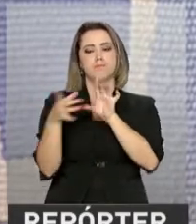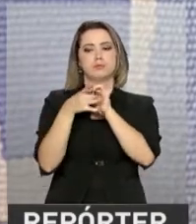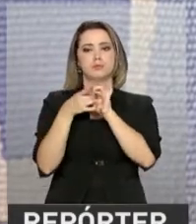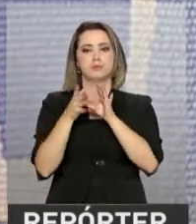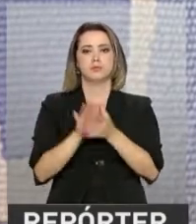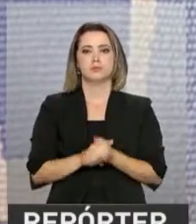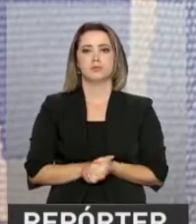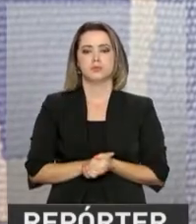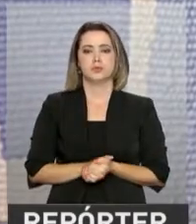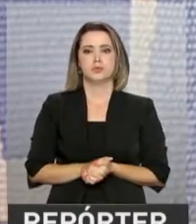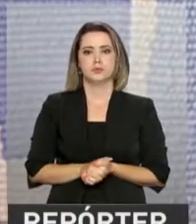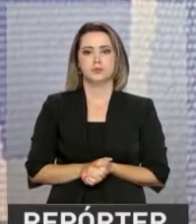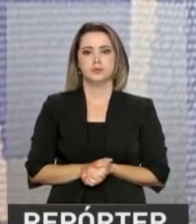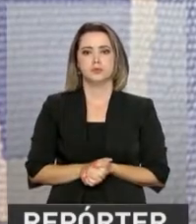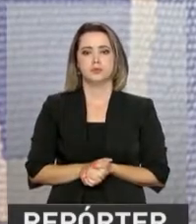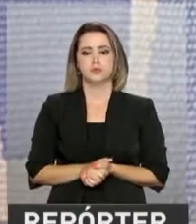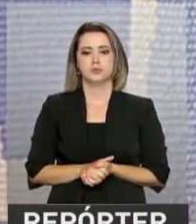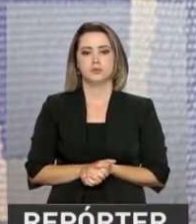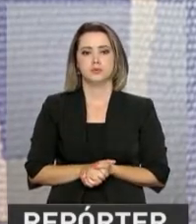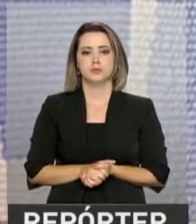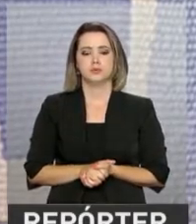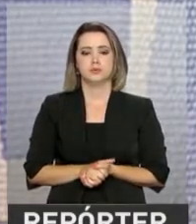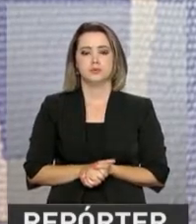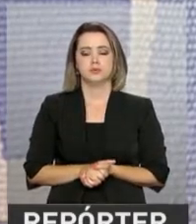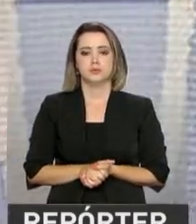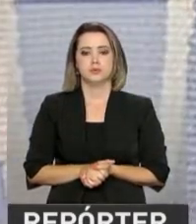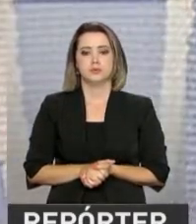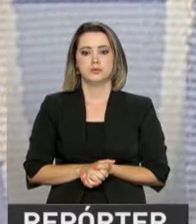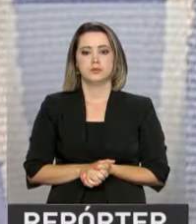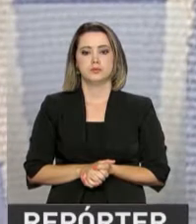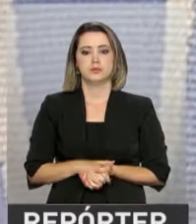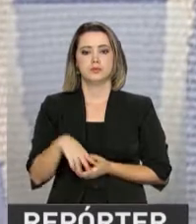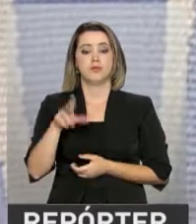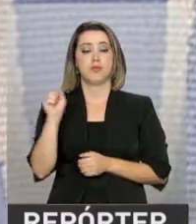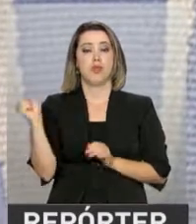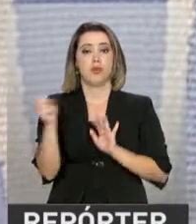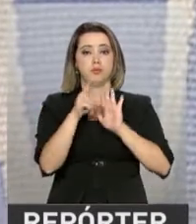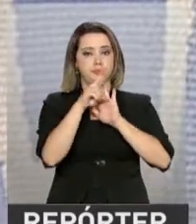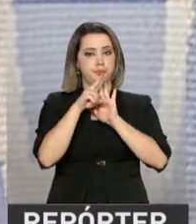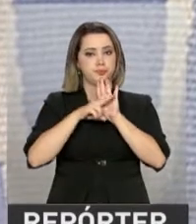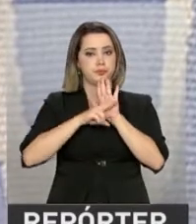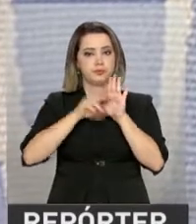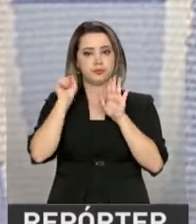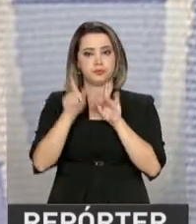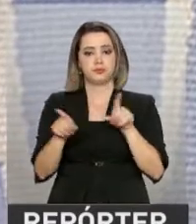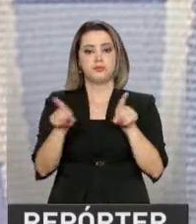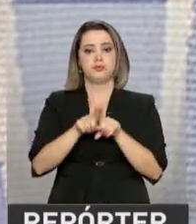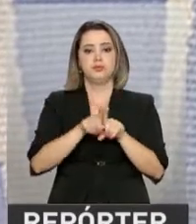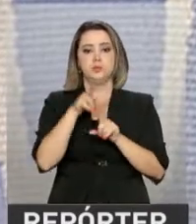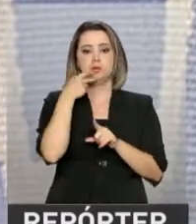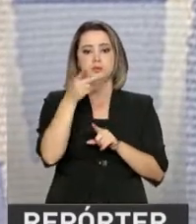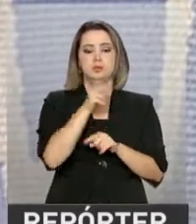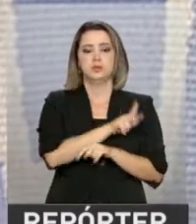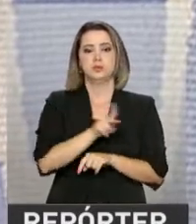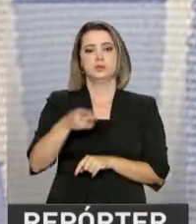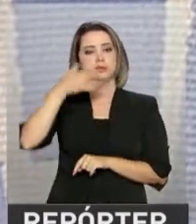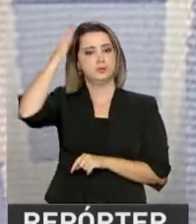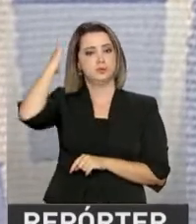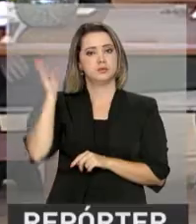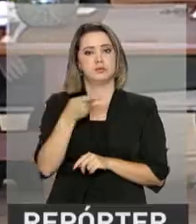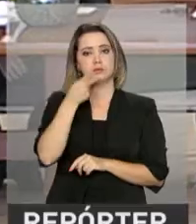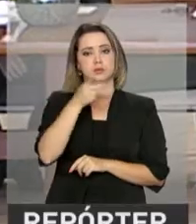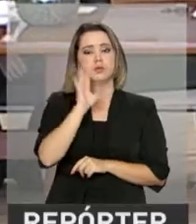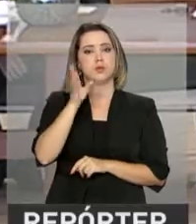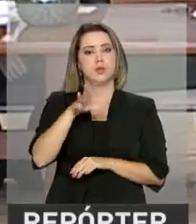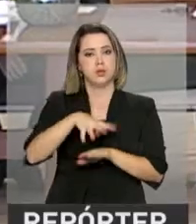com a previdência também foi um assunto tratado por michel temer o presidente afirmou que as